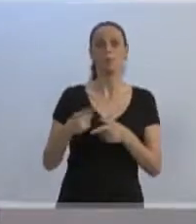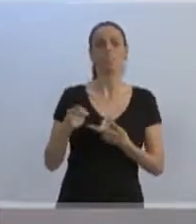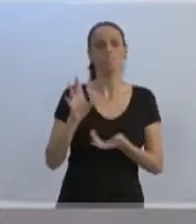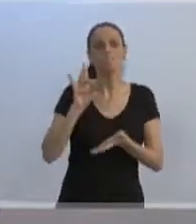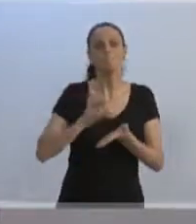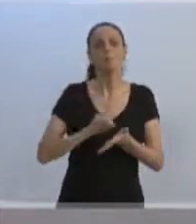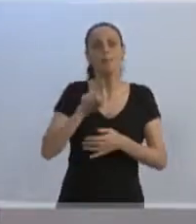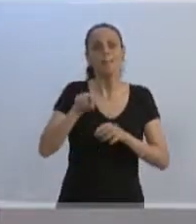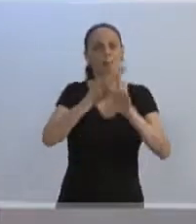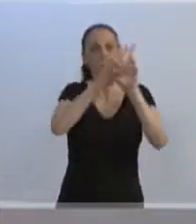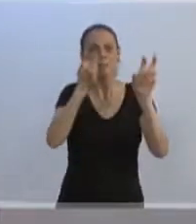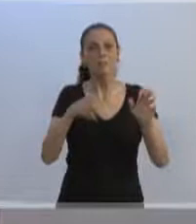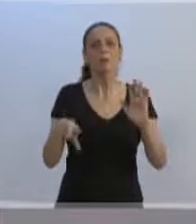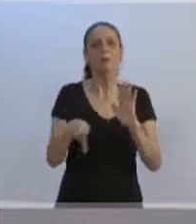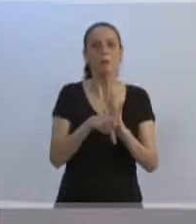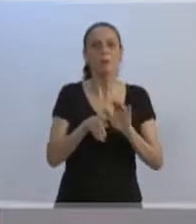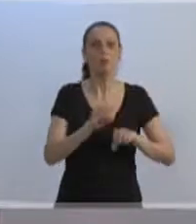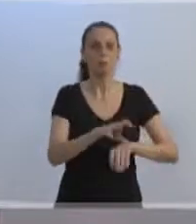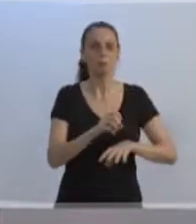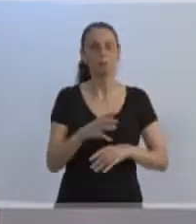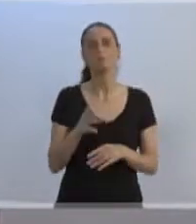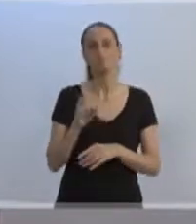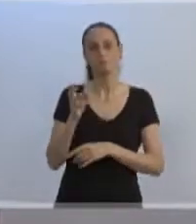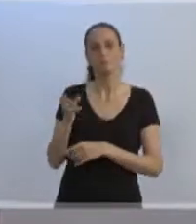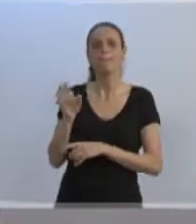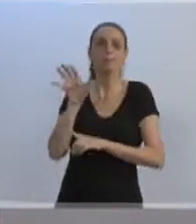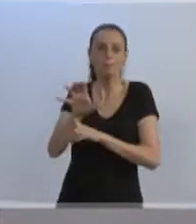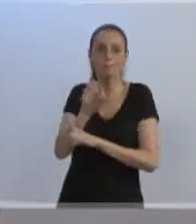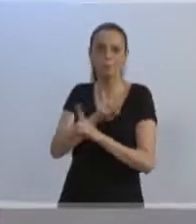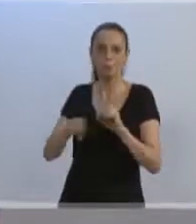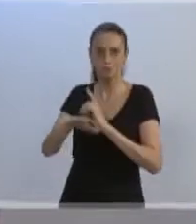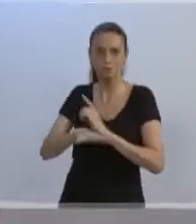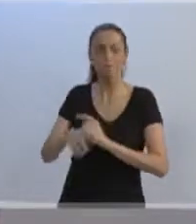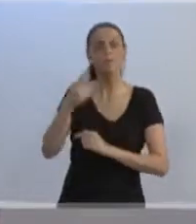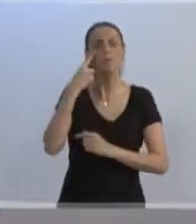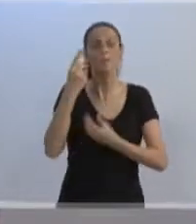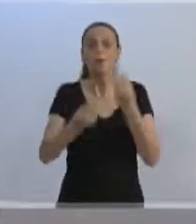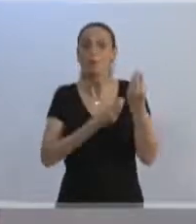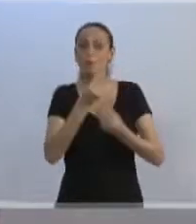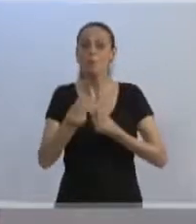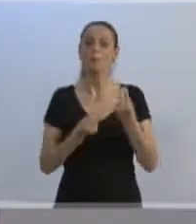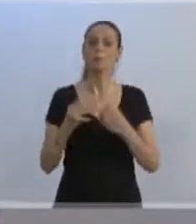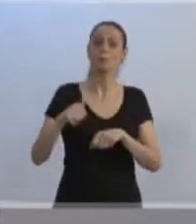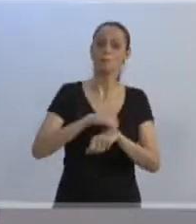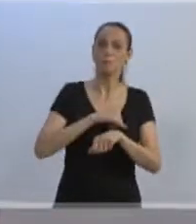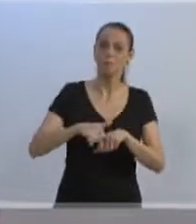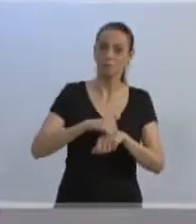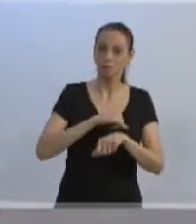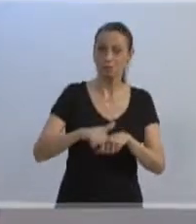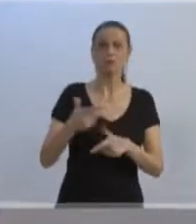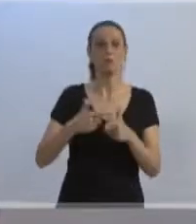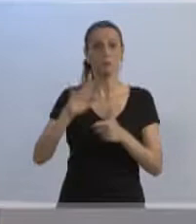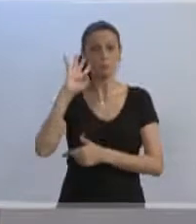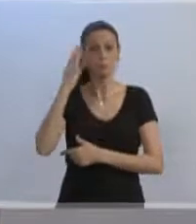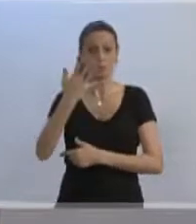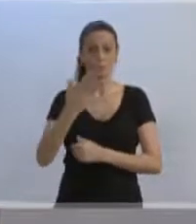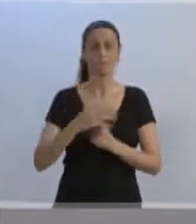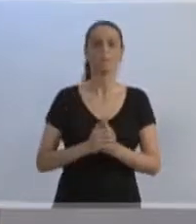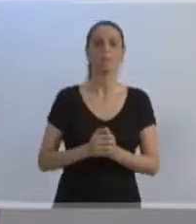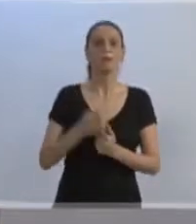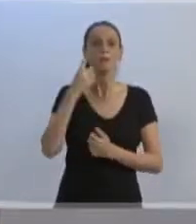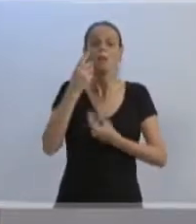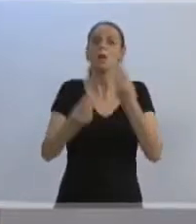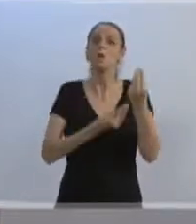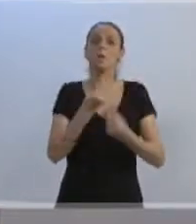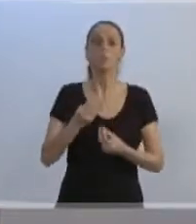nossa sociedade e tentar um esclarecimento e ver a possibilidade de vereadores como o seu bem falou disse fazer esse chamamento público